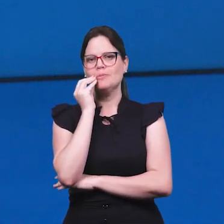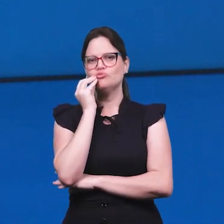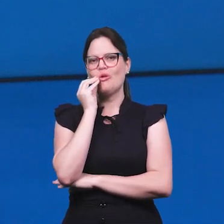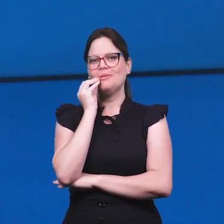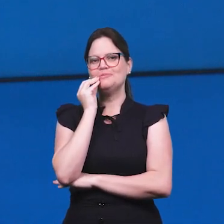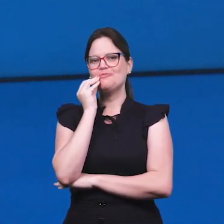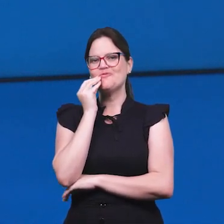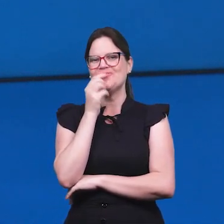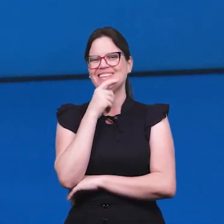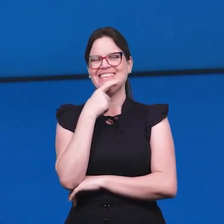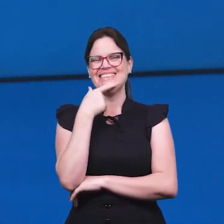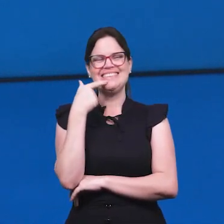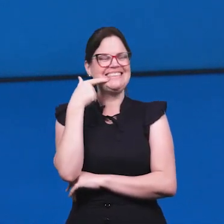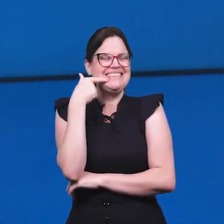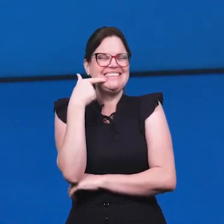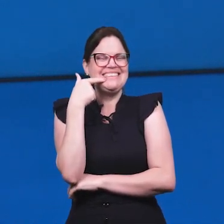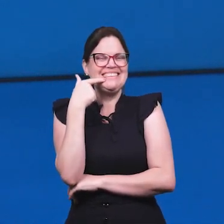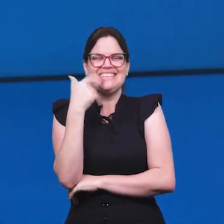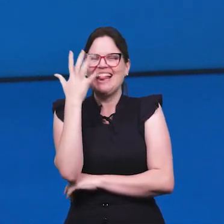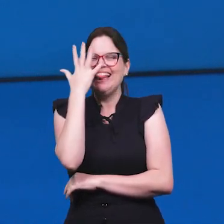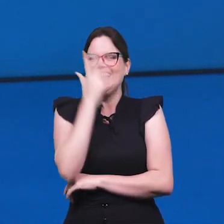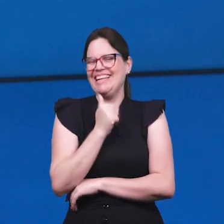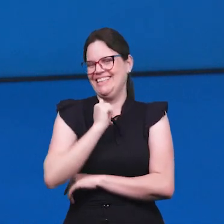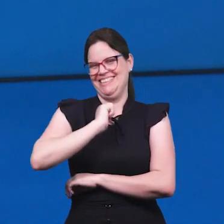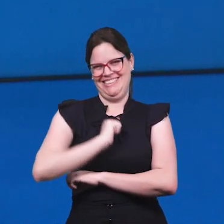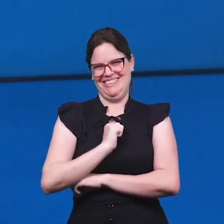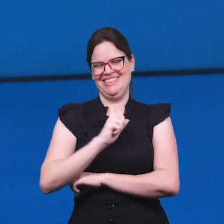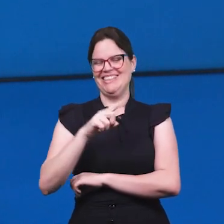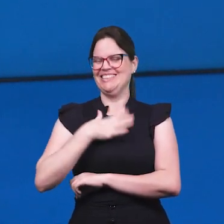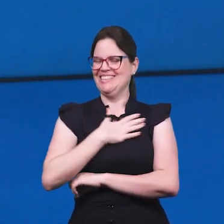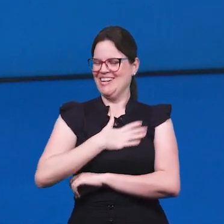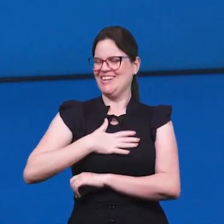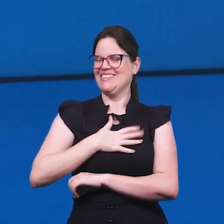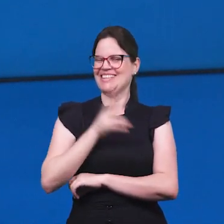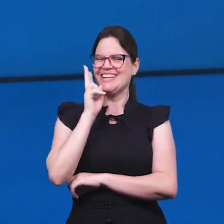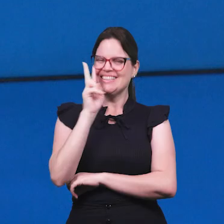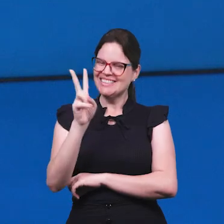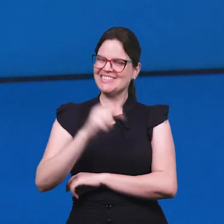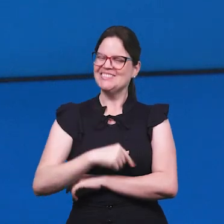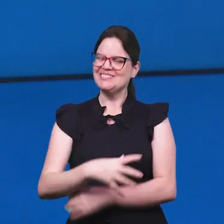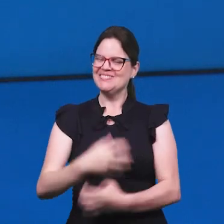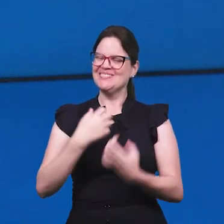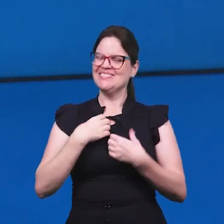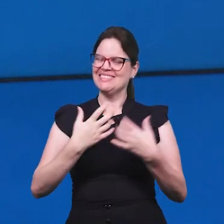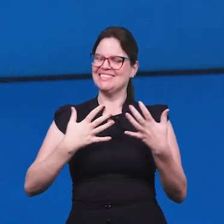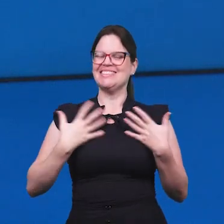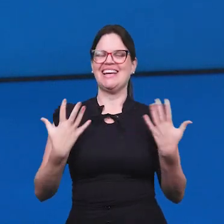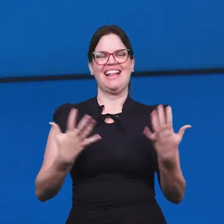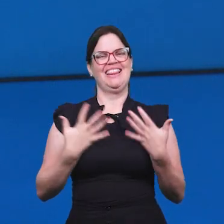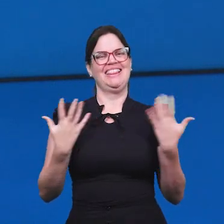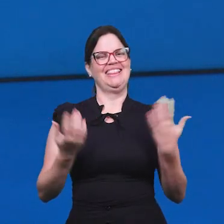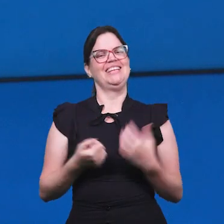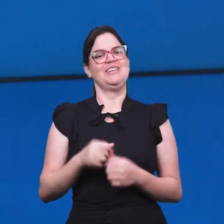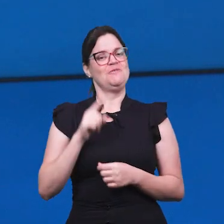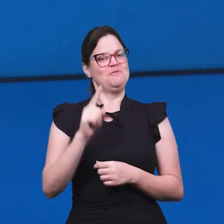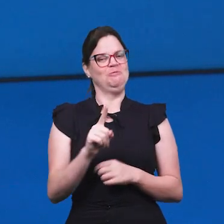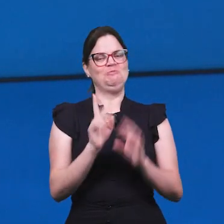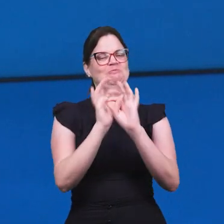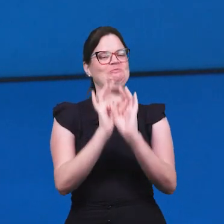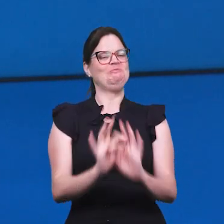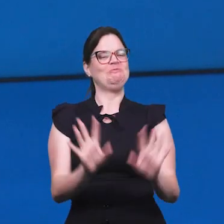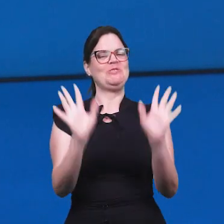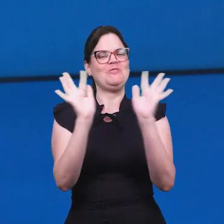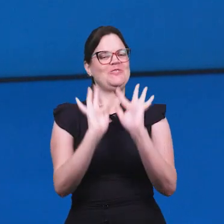mais gostoso ainda foi o sorriso que você deixou no final, né? Que nos agradou muito, nos trouxe muita alegria, a sua